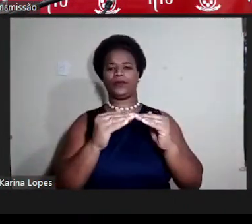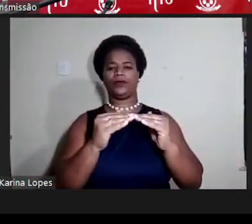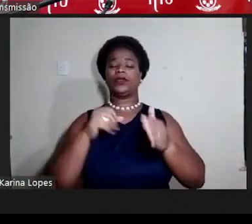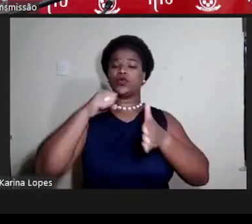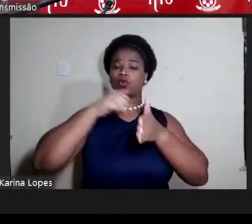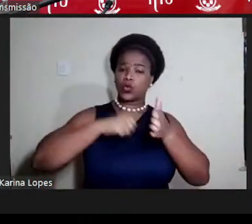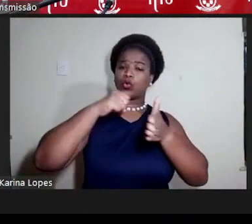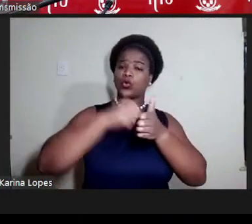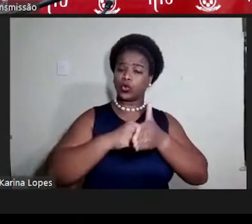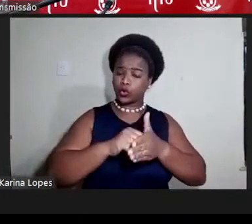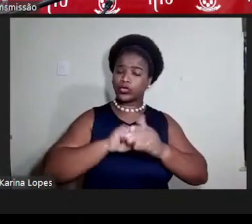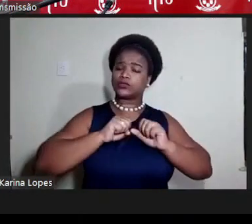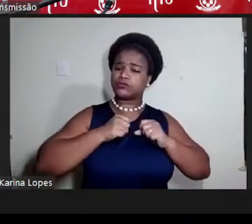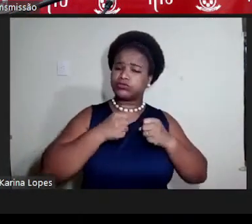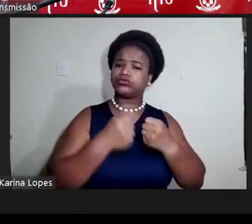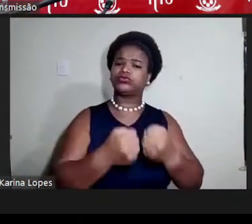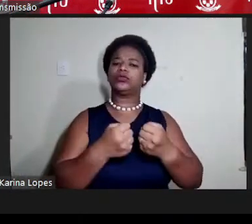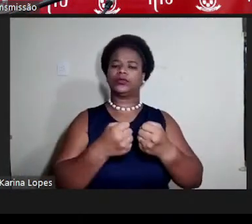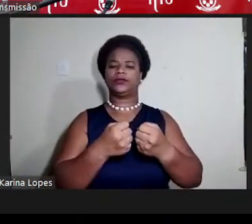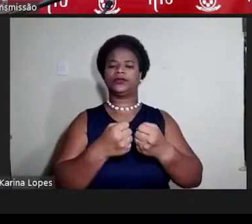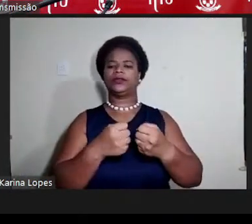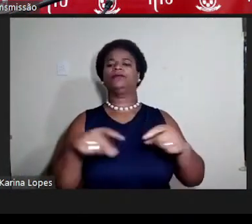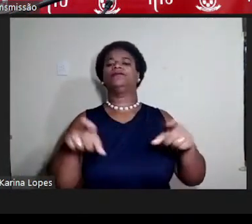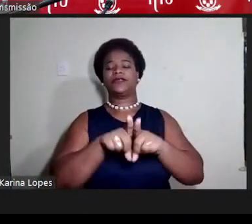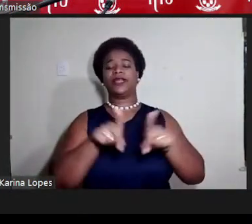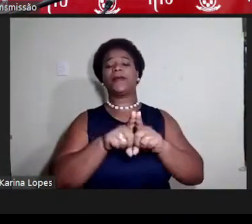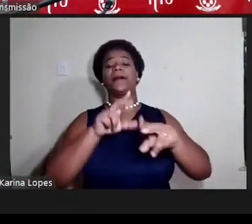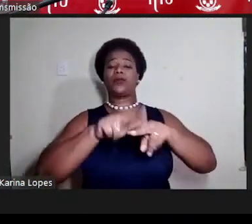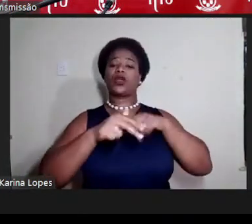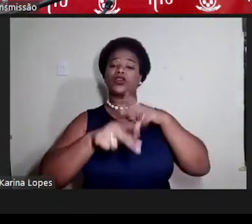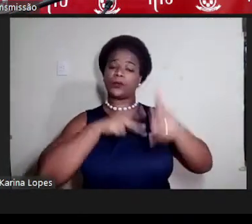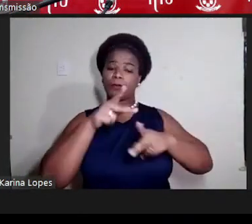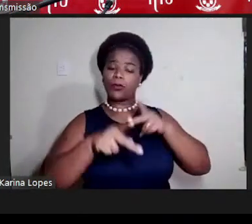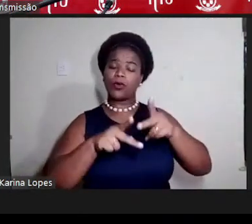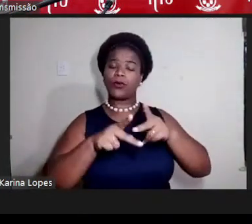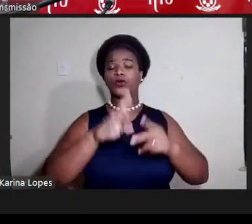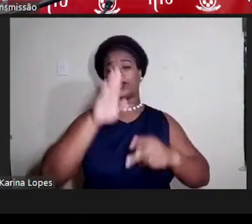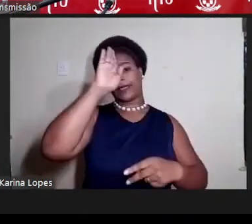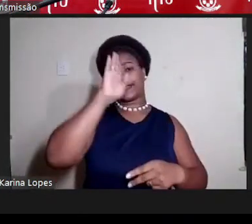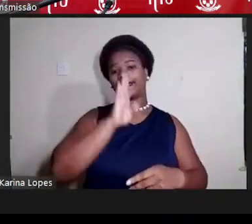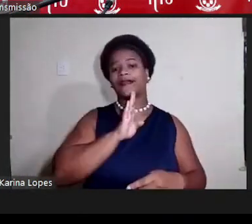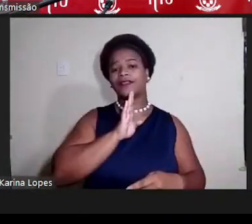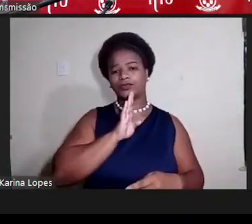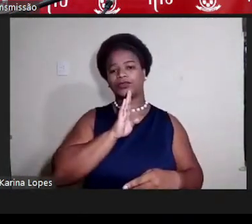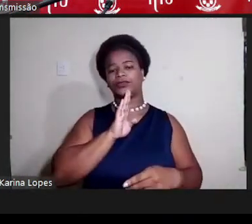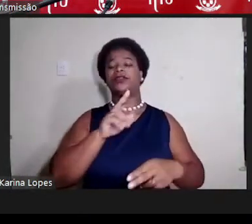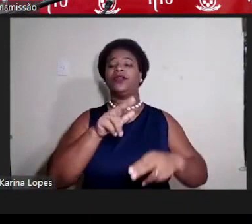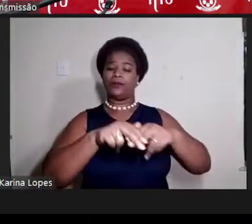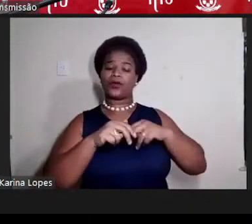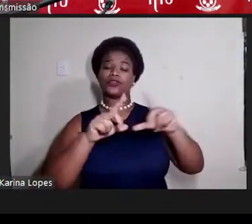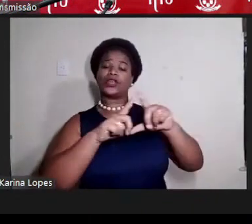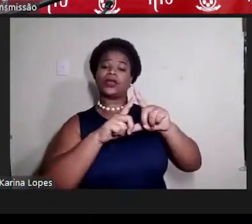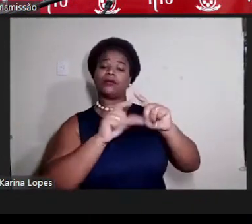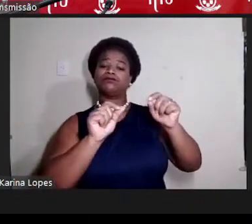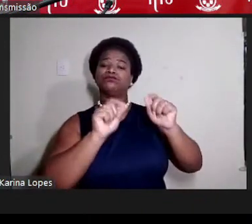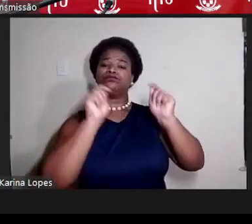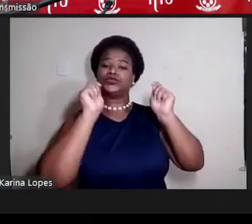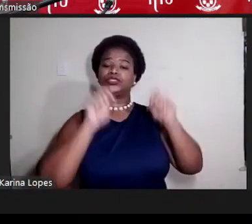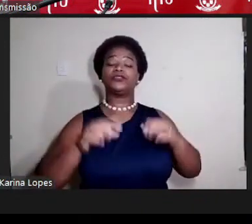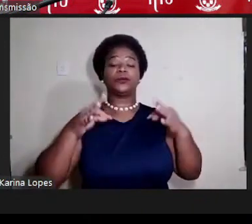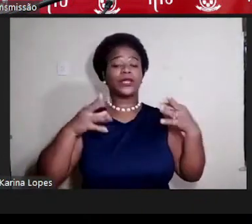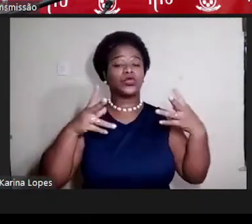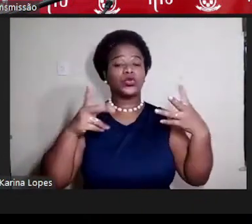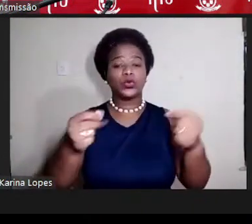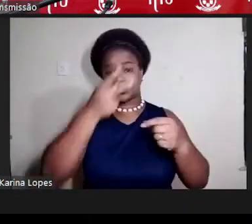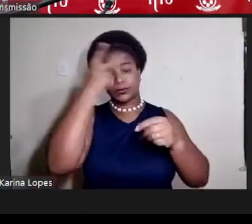enormes por democracia, pelo público e gratuito, pela universidade para todas e todos. Sempre